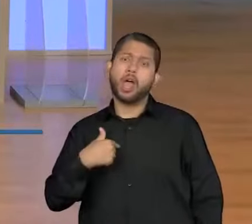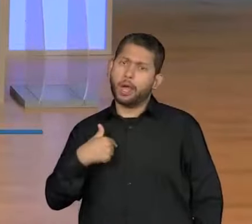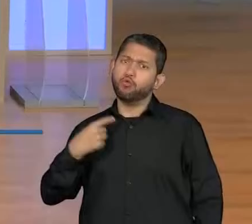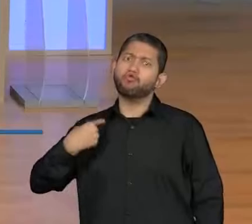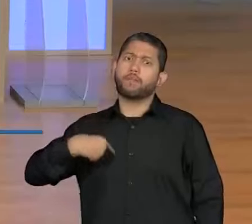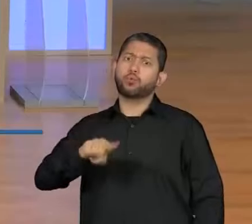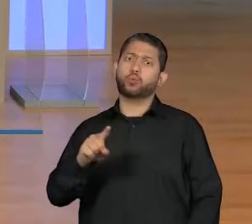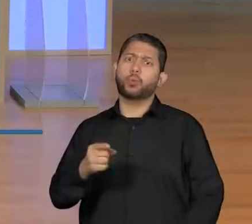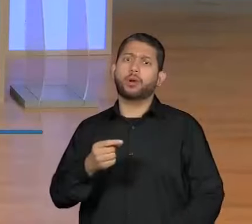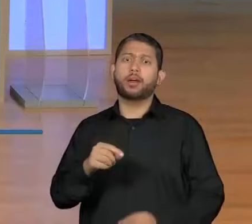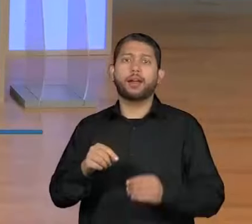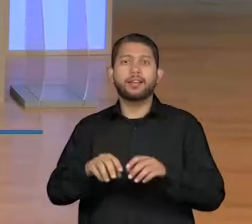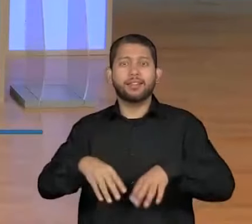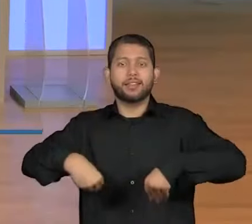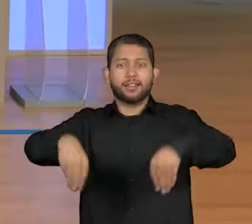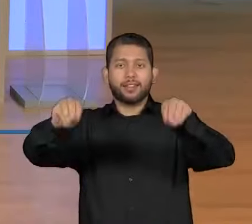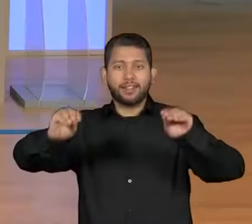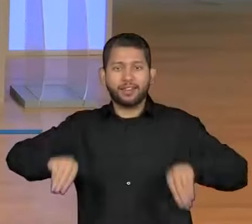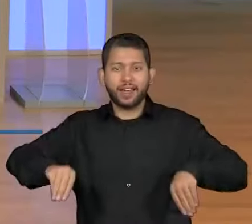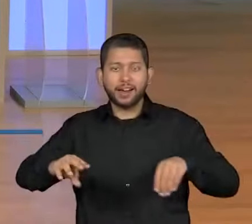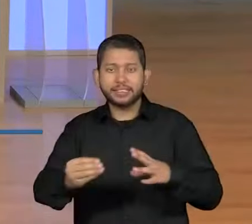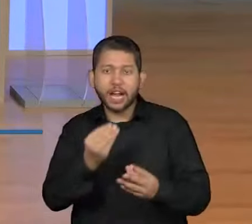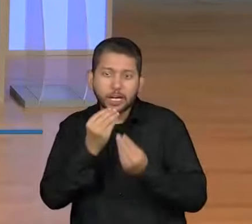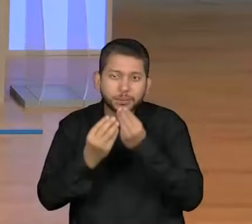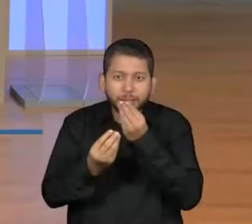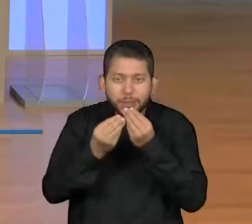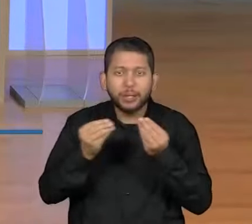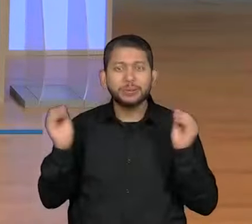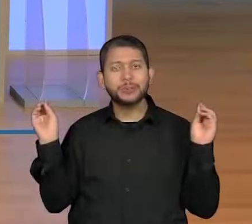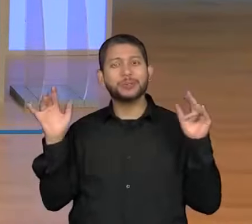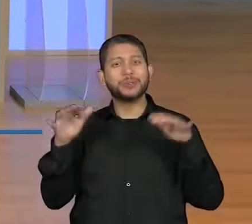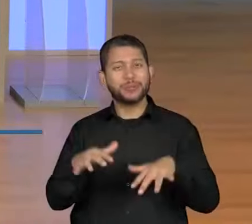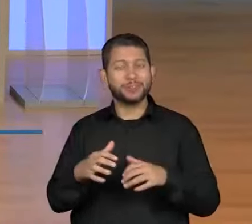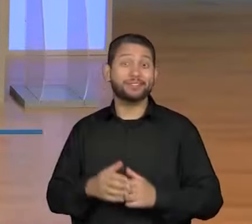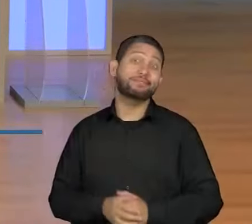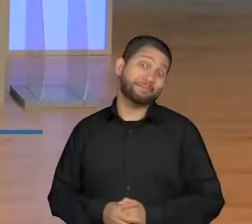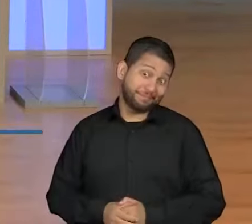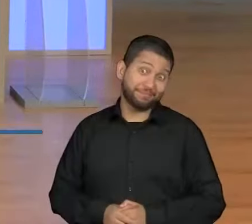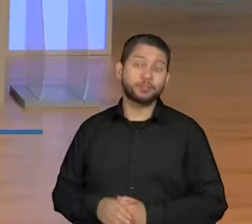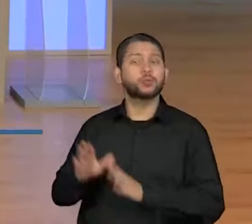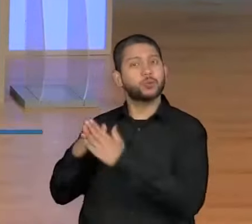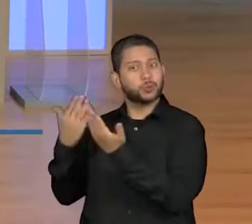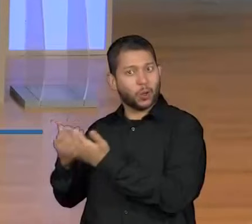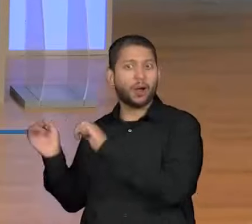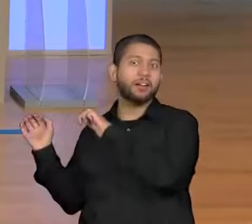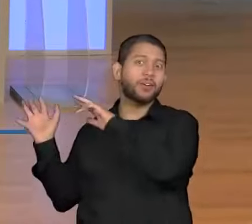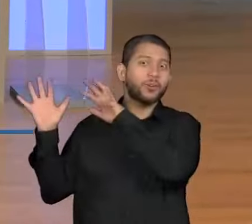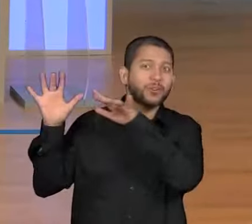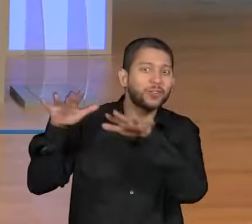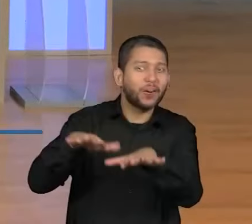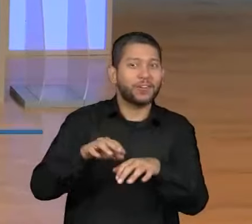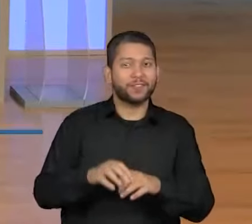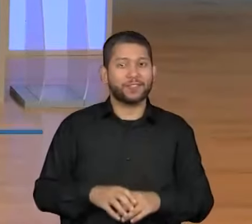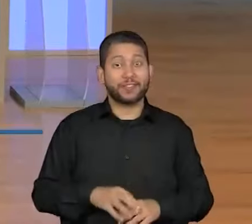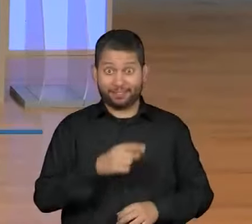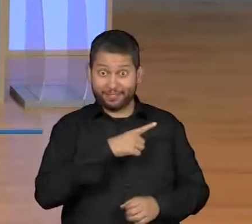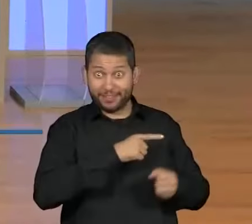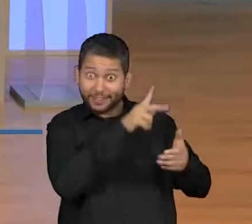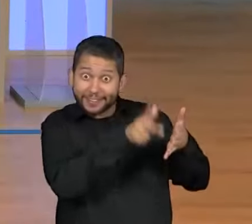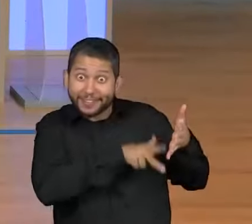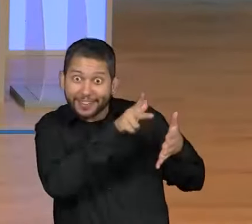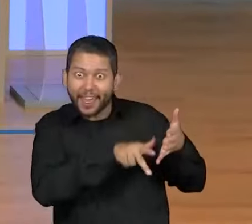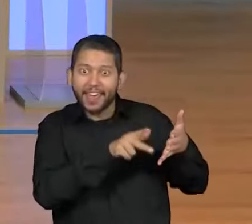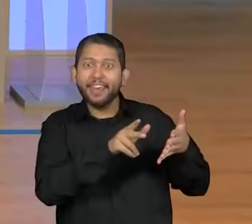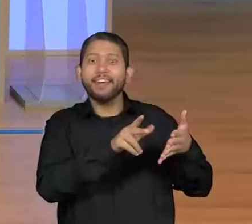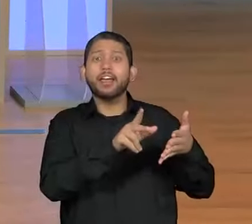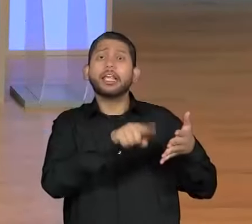vezes. E tem um vagão de trem que está desativado, cheio, repleto de brinquedos. As crianças brincam e tiram foto, é bem